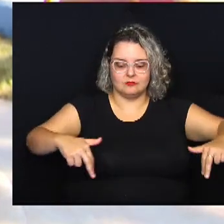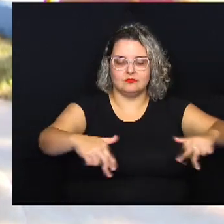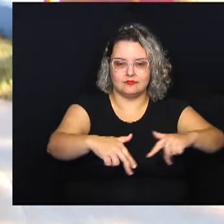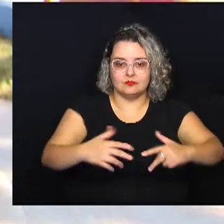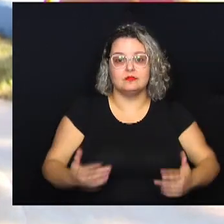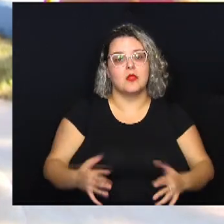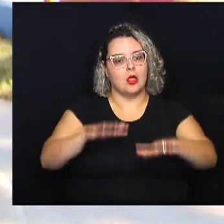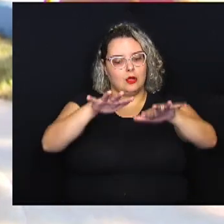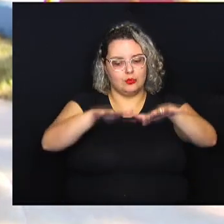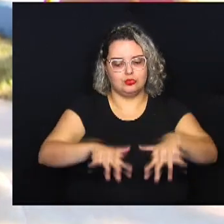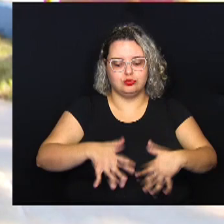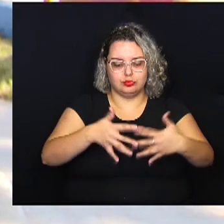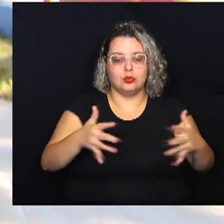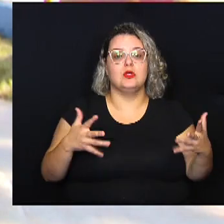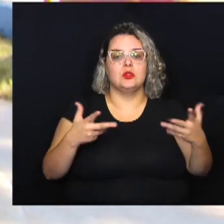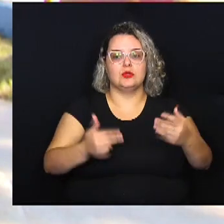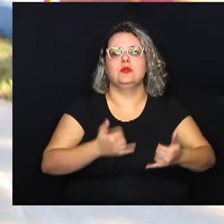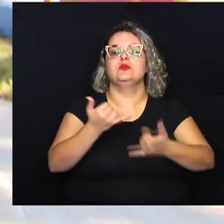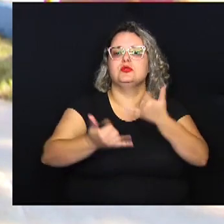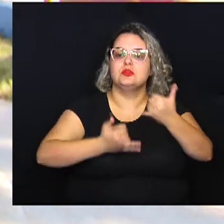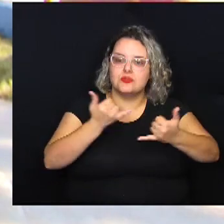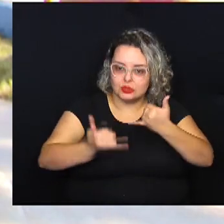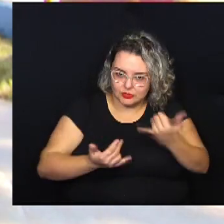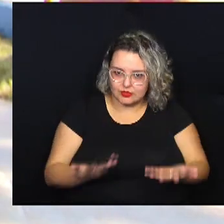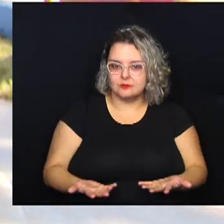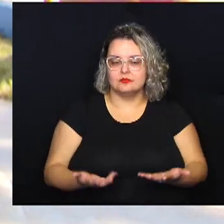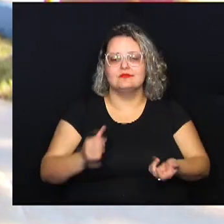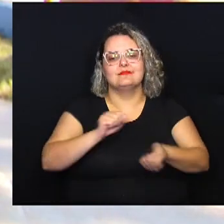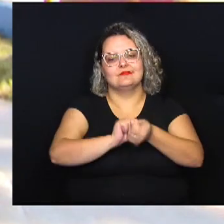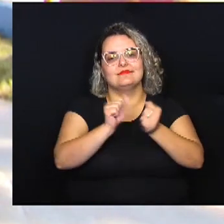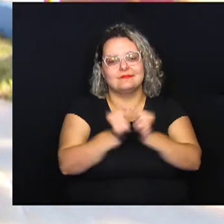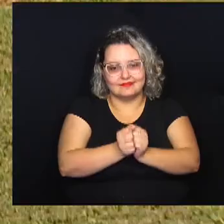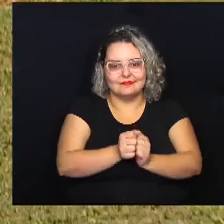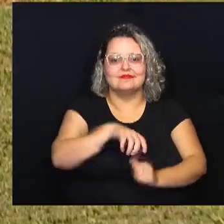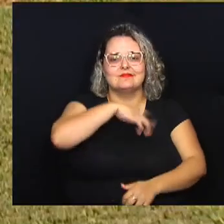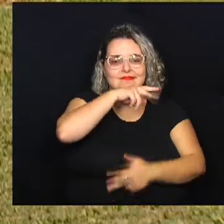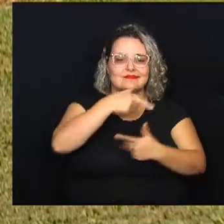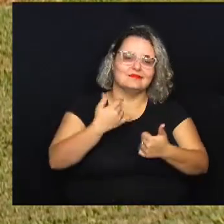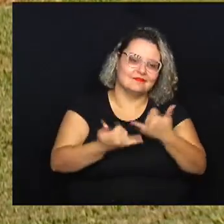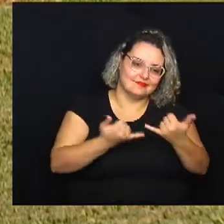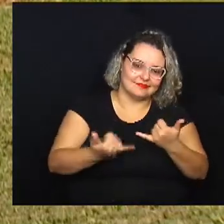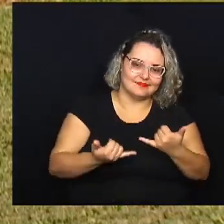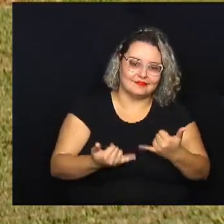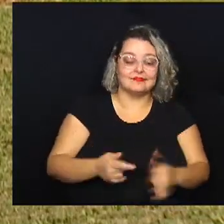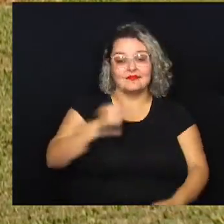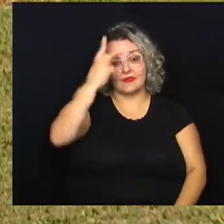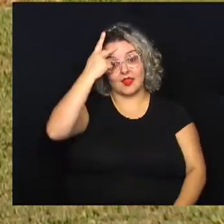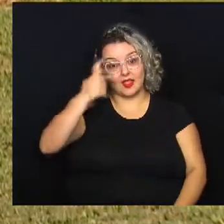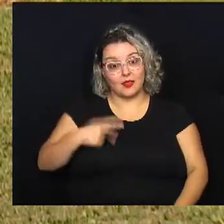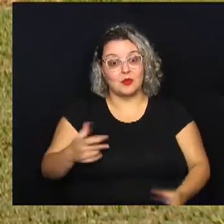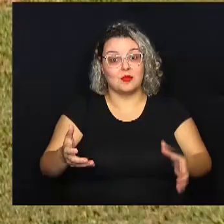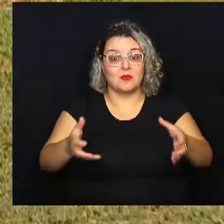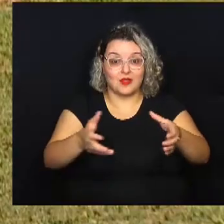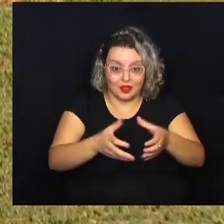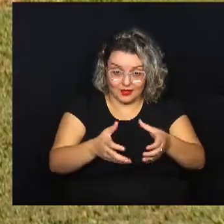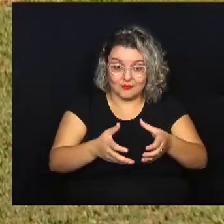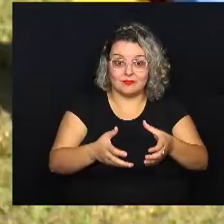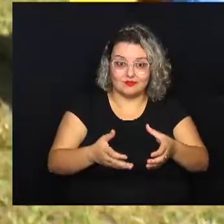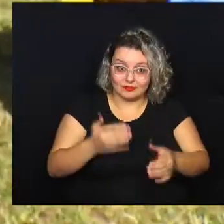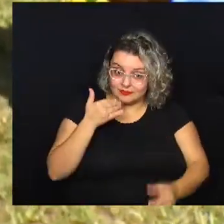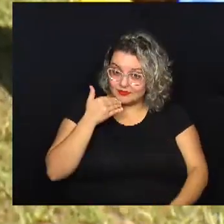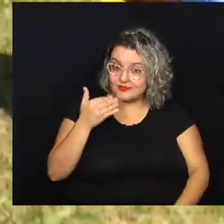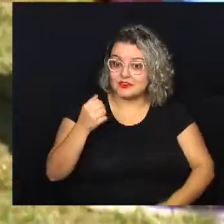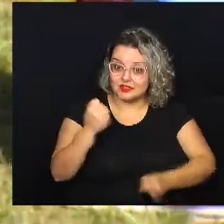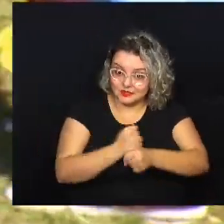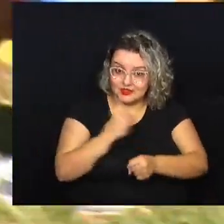alambrado e todos os brinquedos que são adequados para os animais brincarem. A própria comunidade reivindicou a